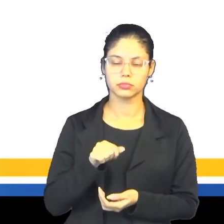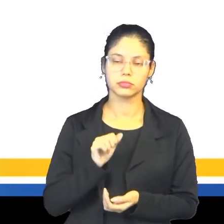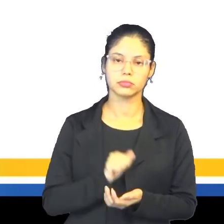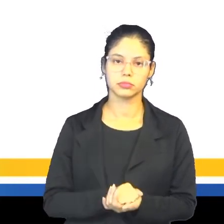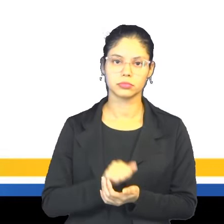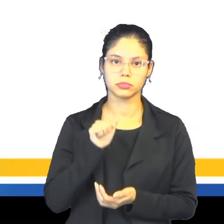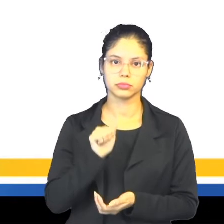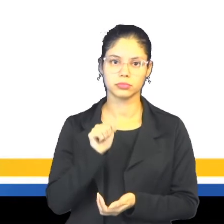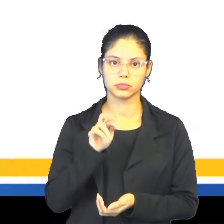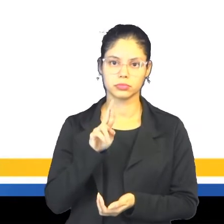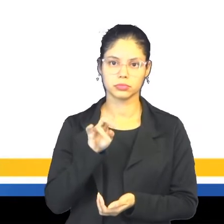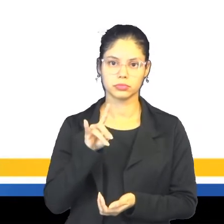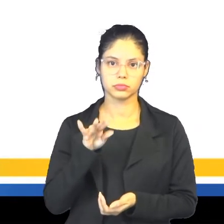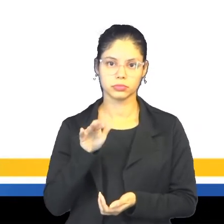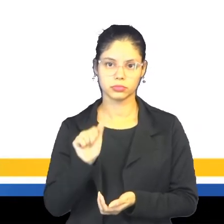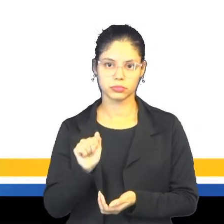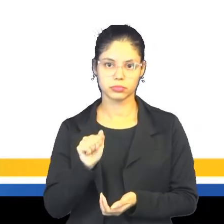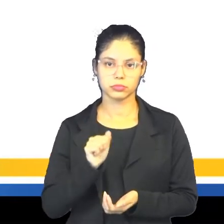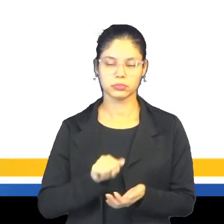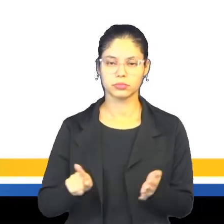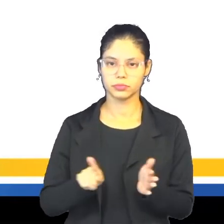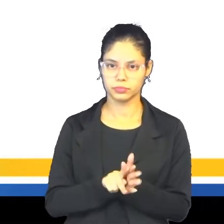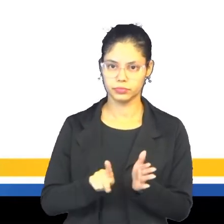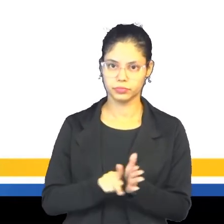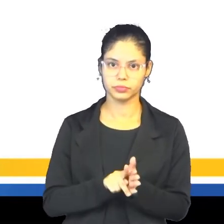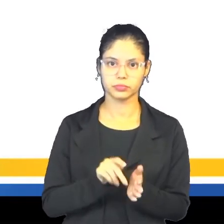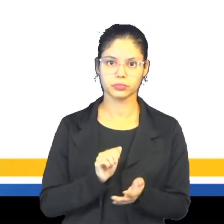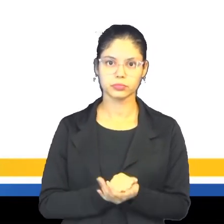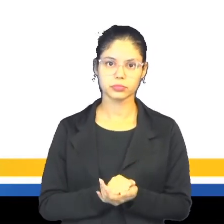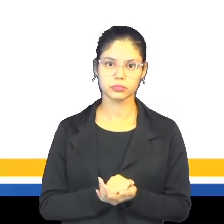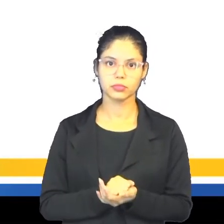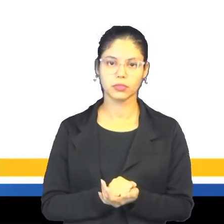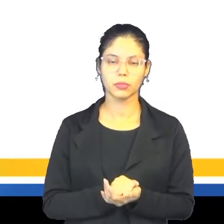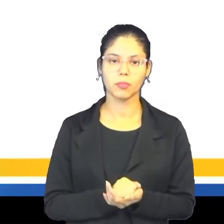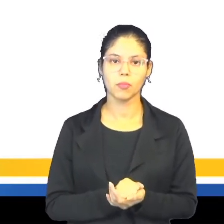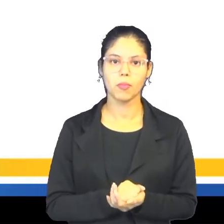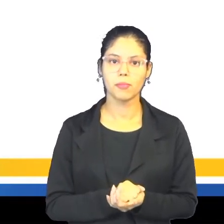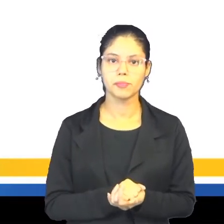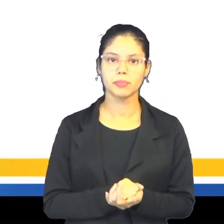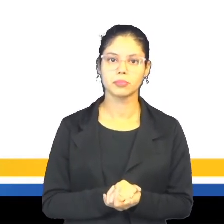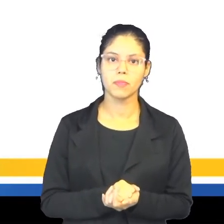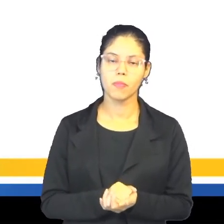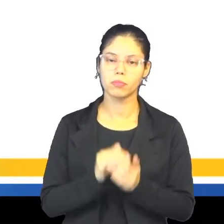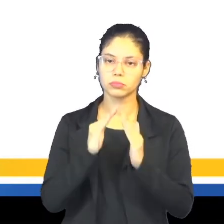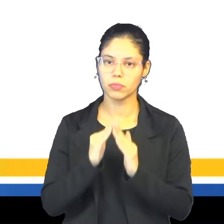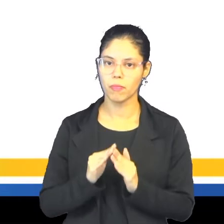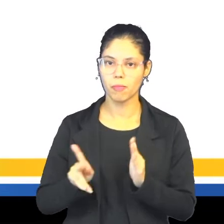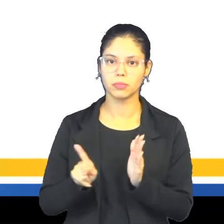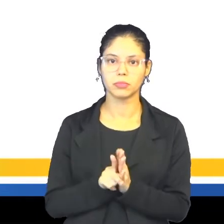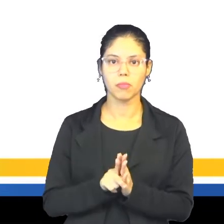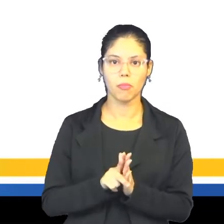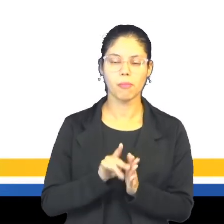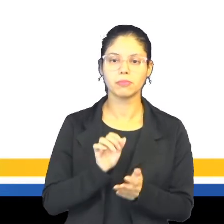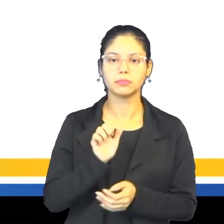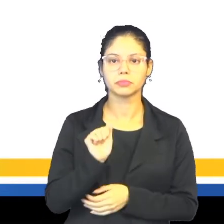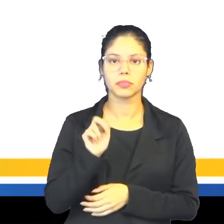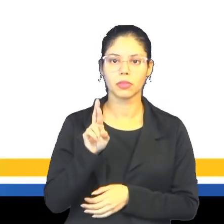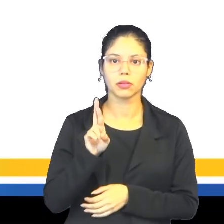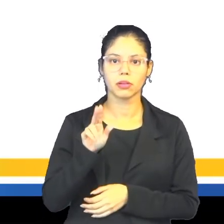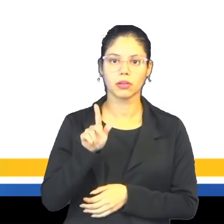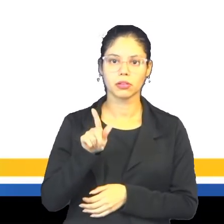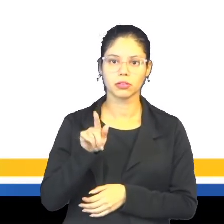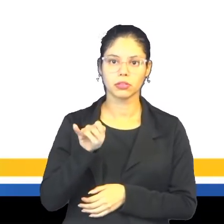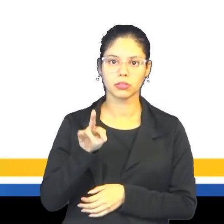Mafalda, ela é uma tirinha que foi criada na Argentina, né? O Quino, que é o criador de Mafalda, ele mora, né, em Buenos Aires, então ele que criou